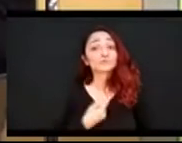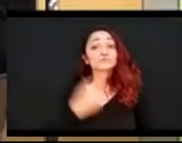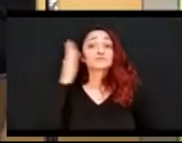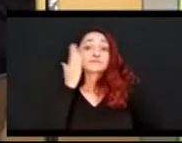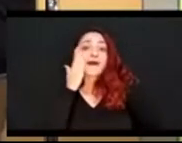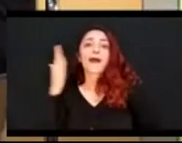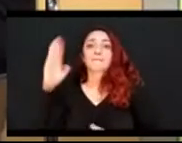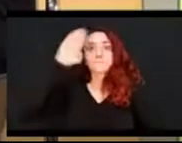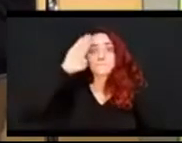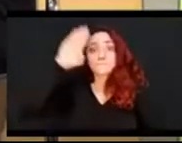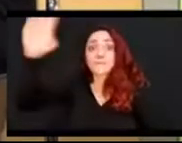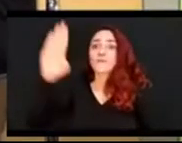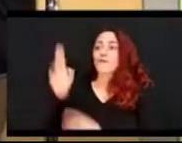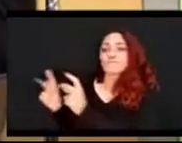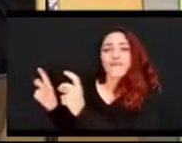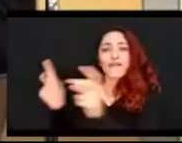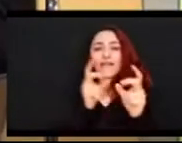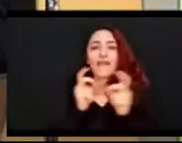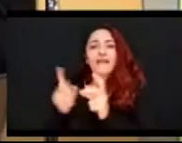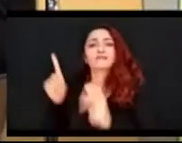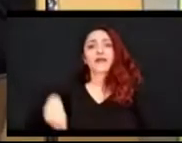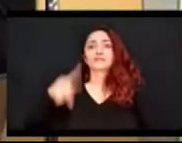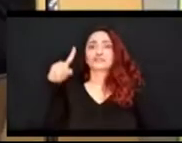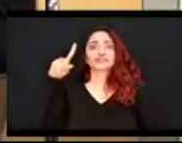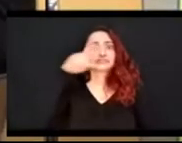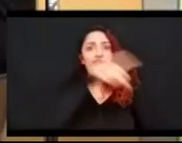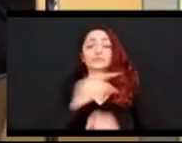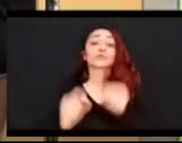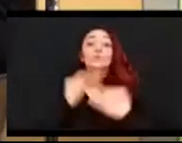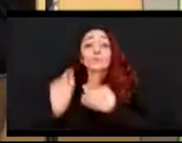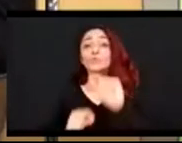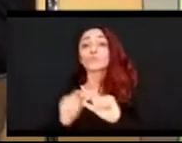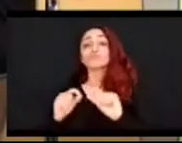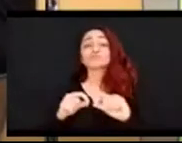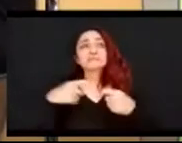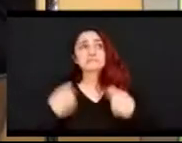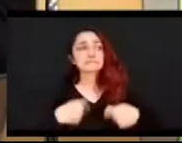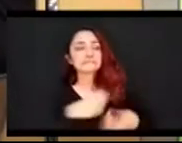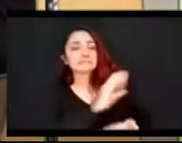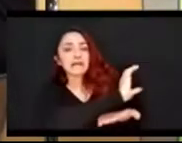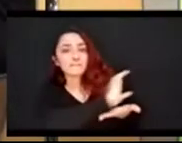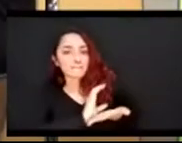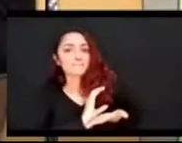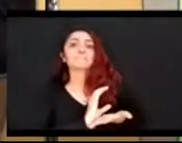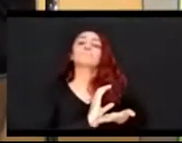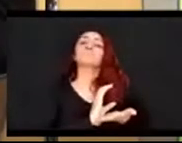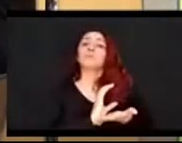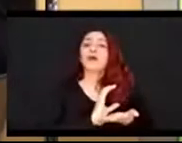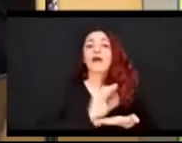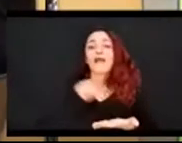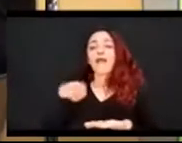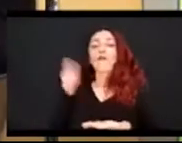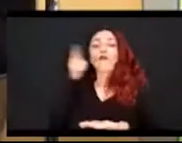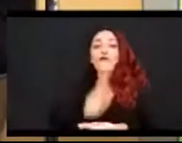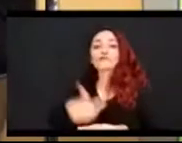quanto é desafiador é ter recursos para investir em diversidade e Equidade e inclusão